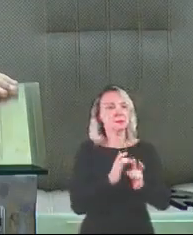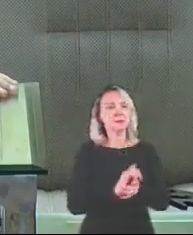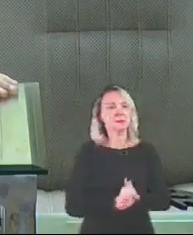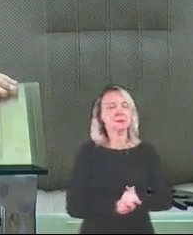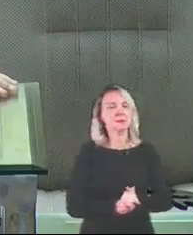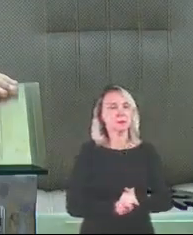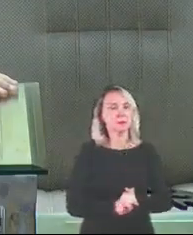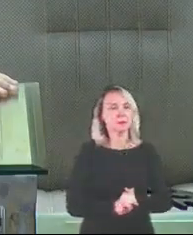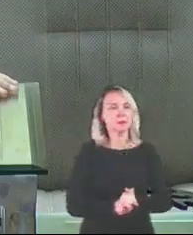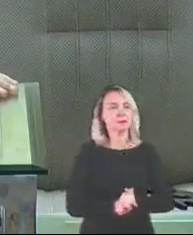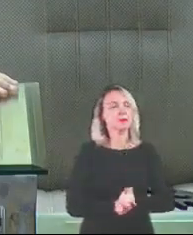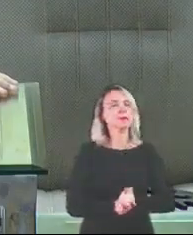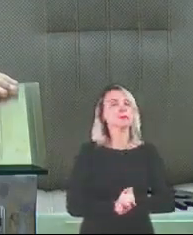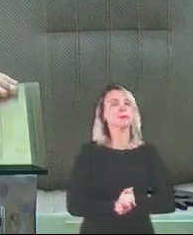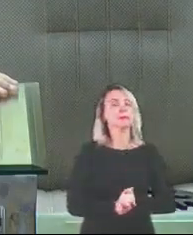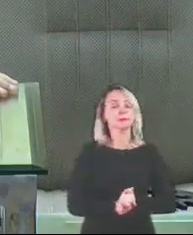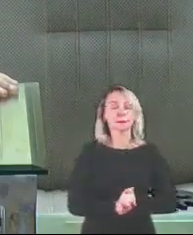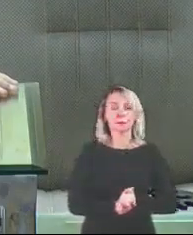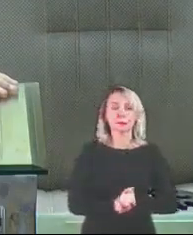A quem muito se dá,